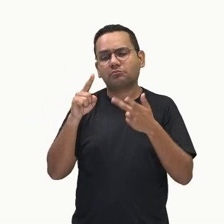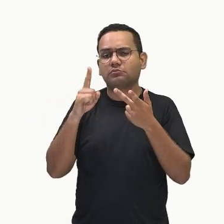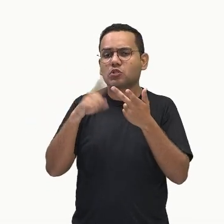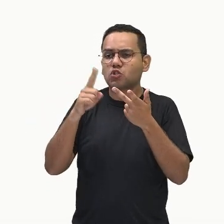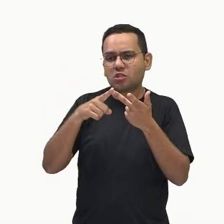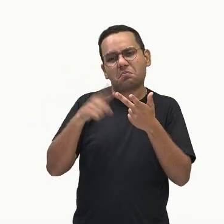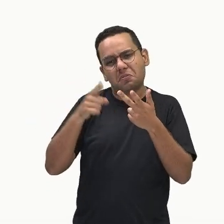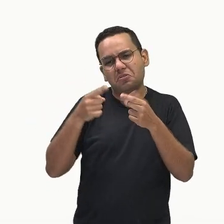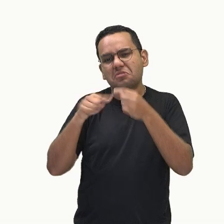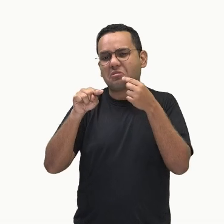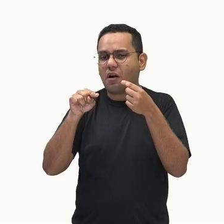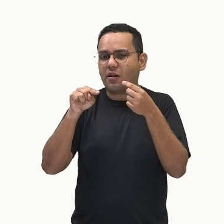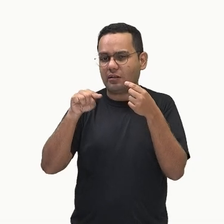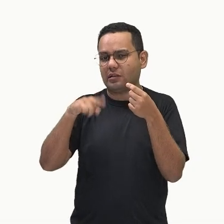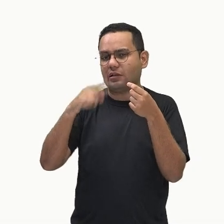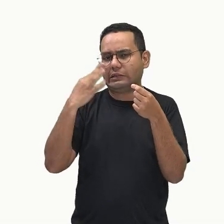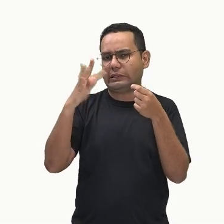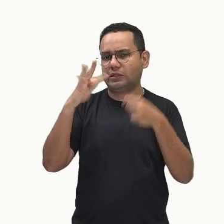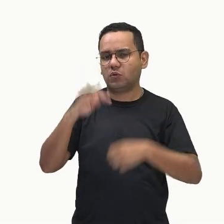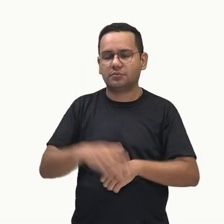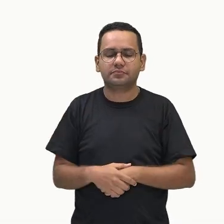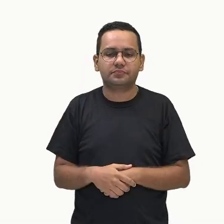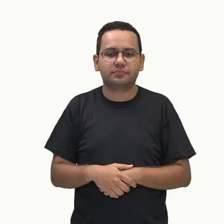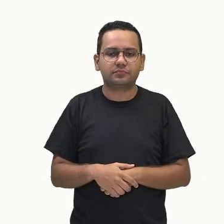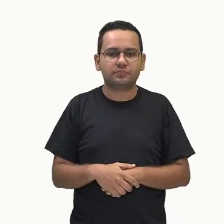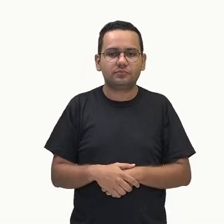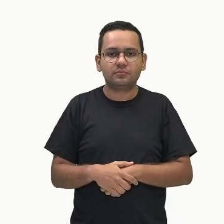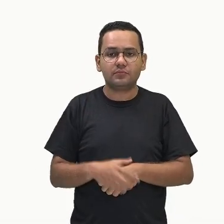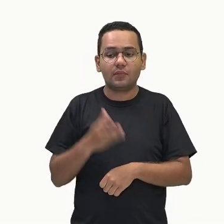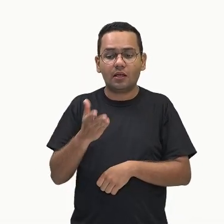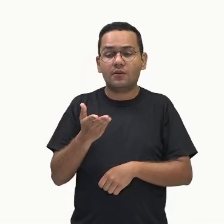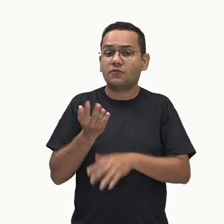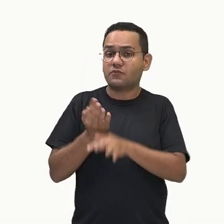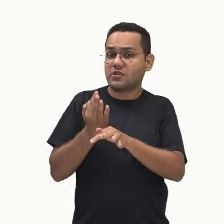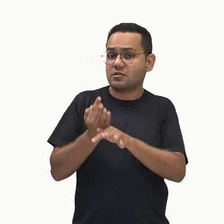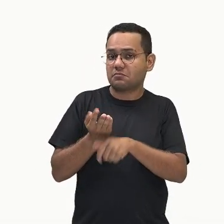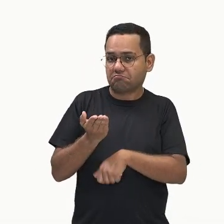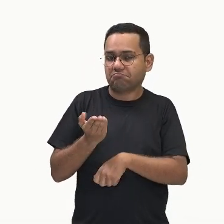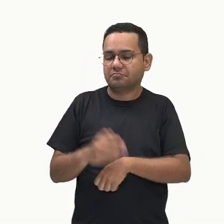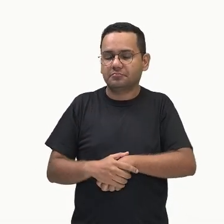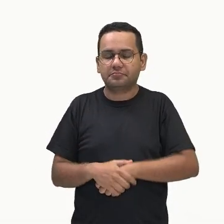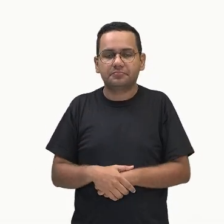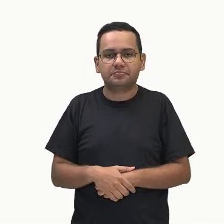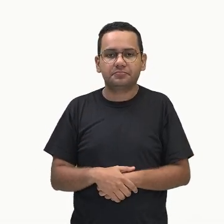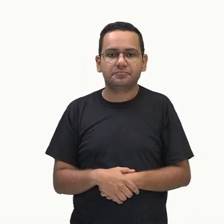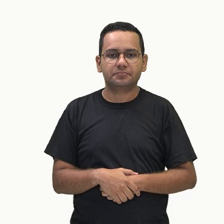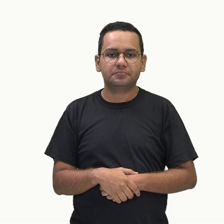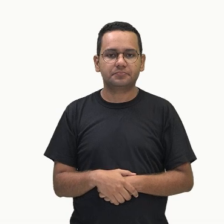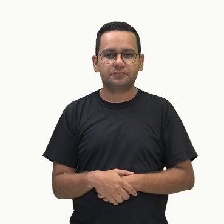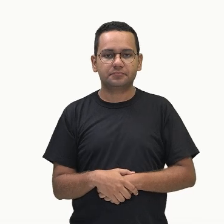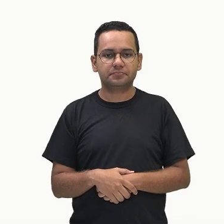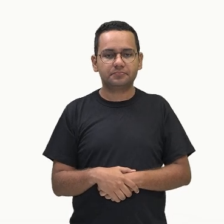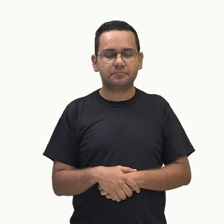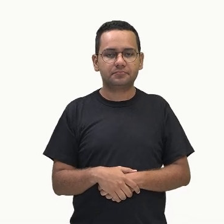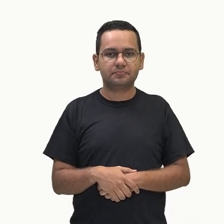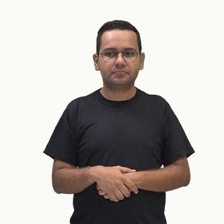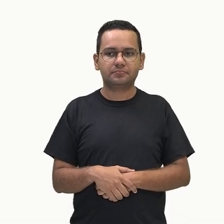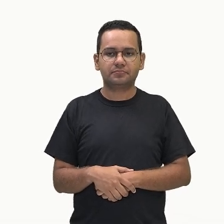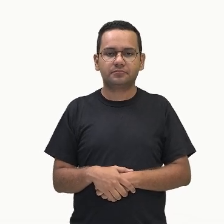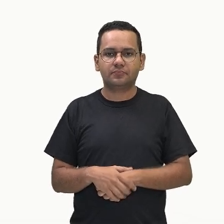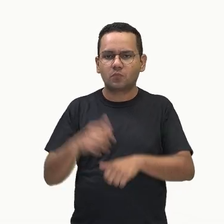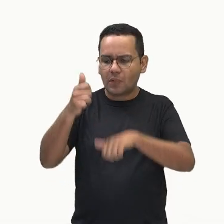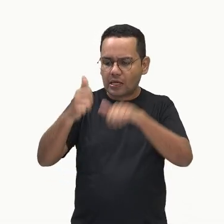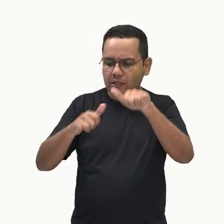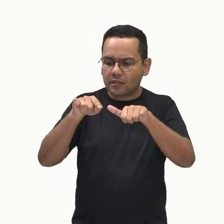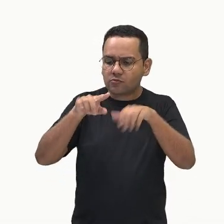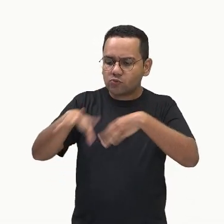Rutherford. Ele era um pesquisador físico, né? E as suas observações foram